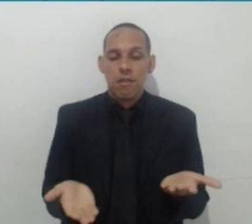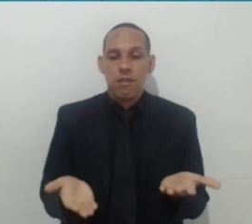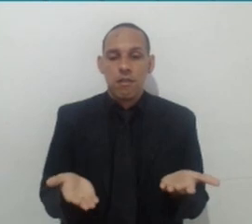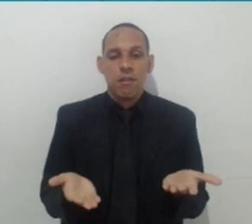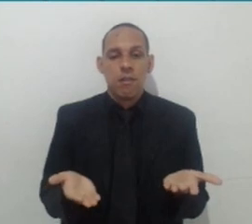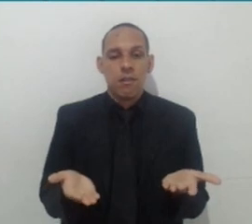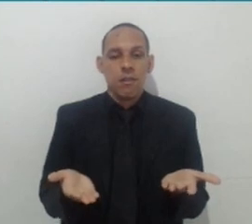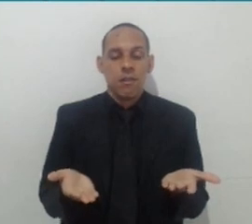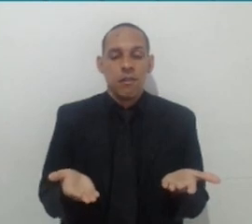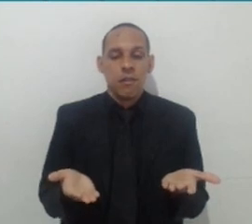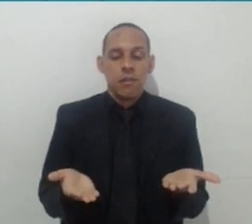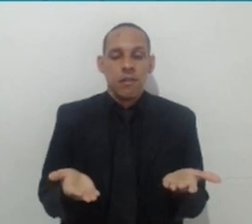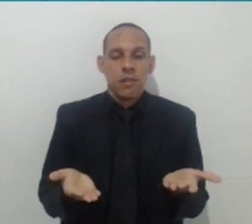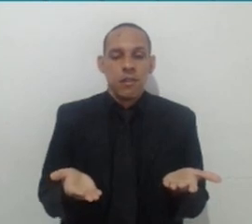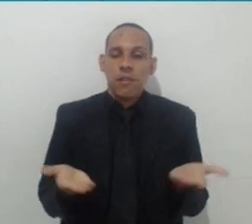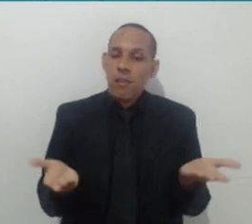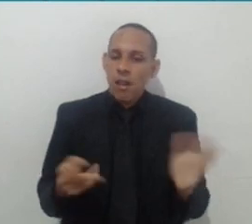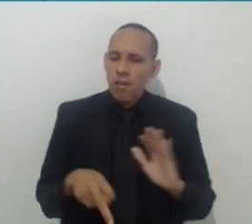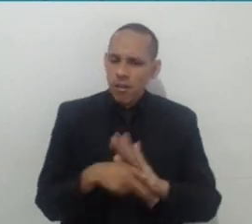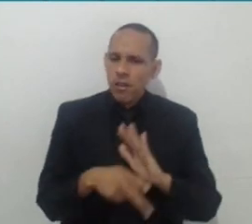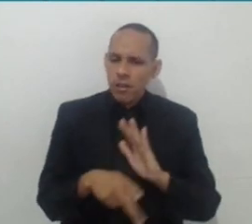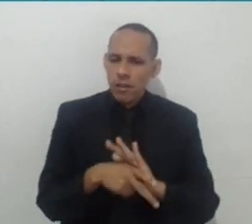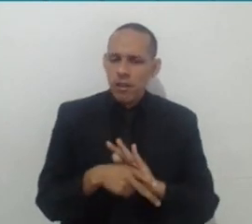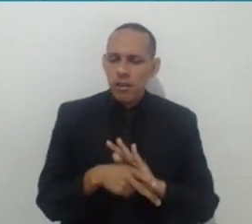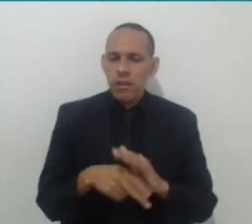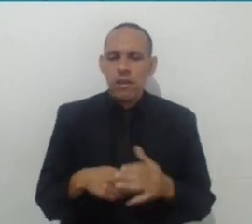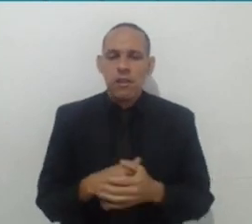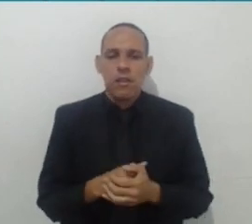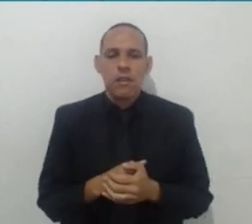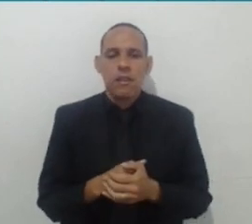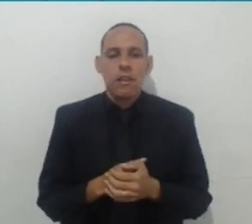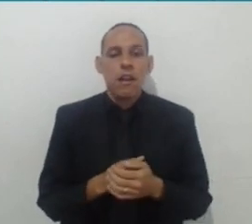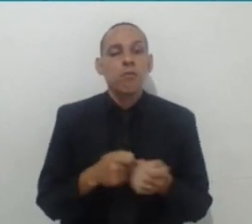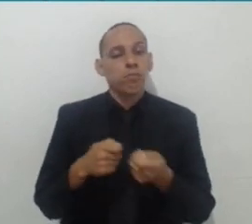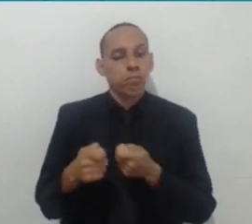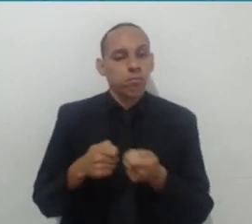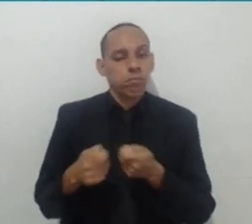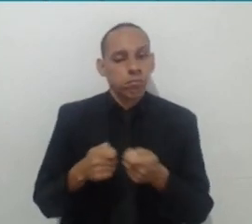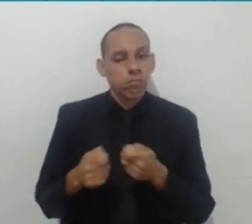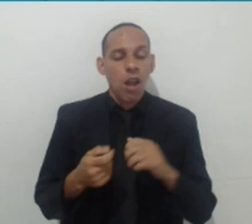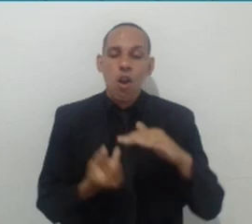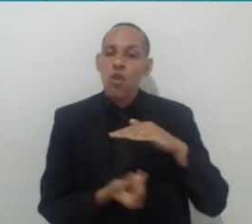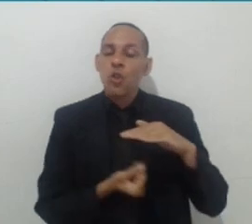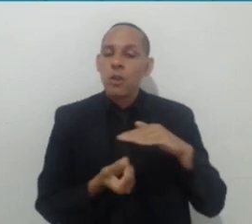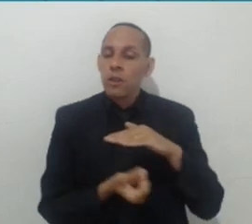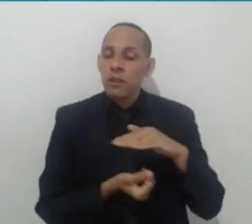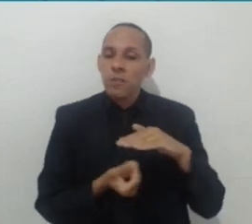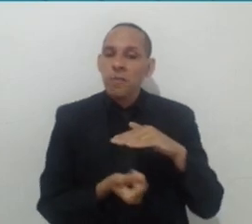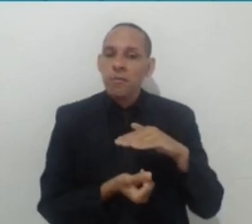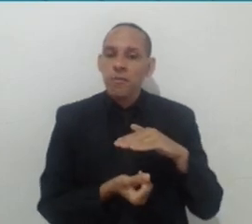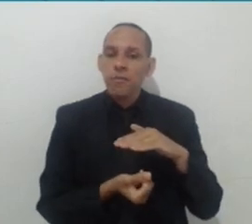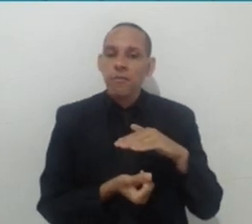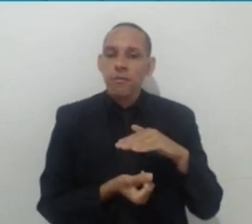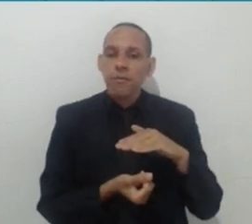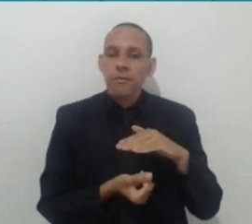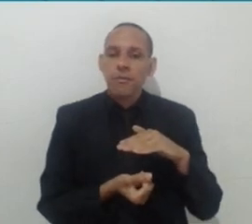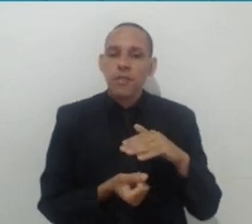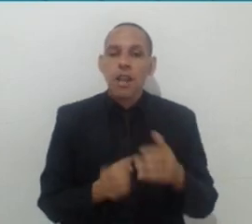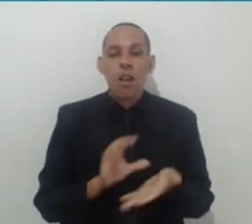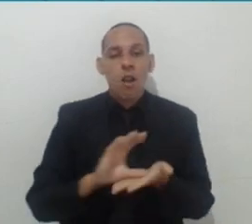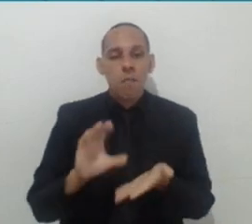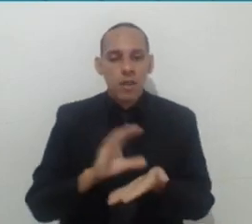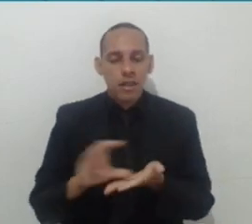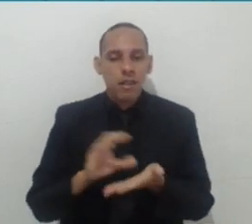que faz parte da administração do Fundo de Compensação de Variações Salariais,